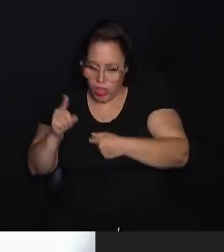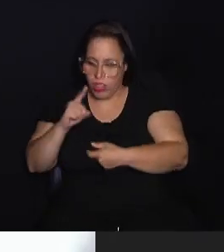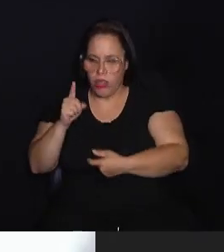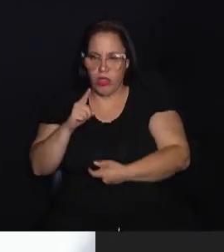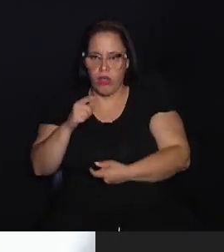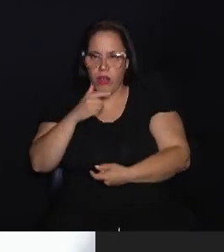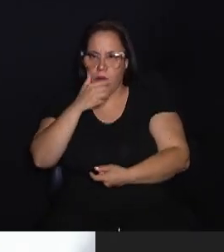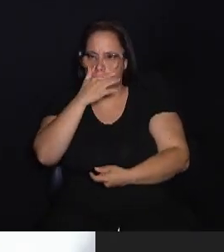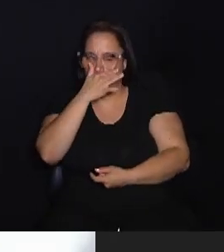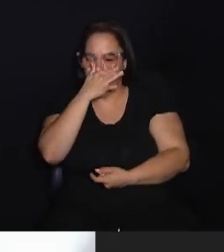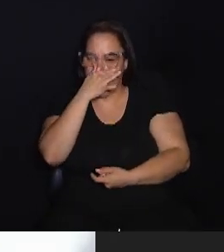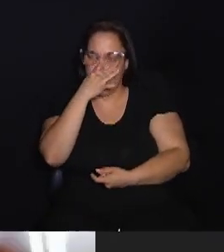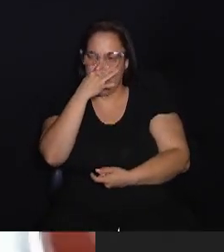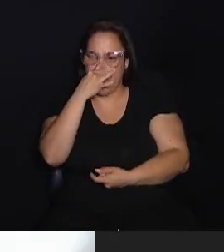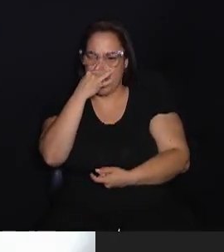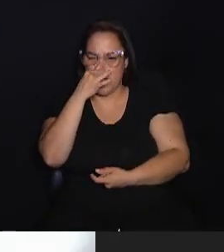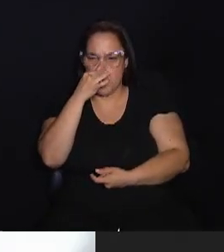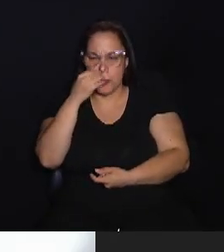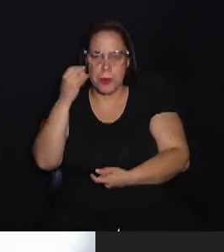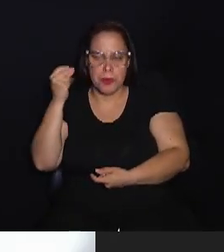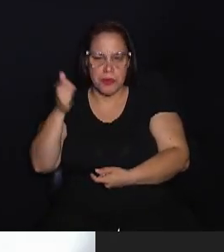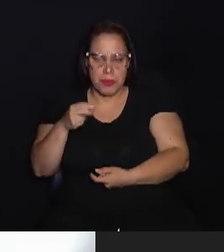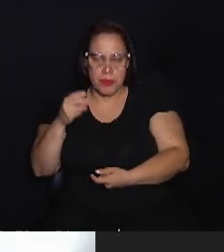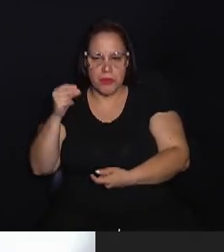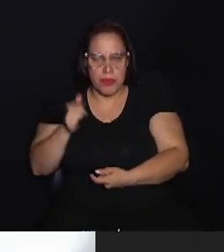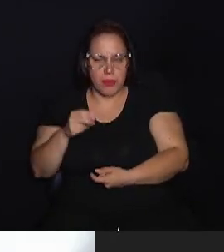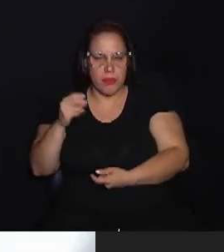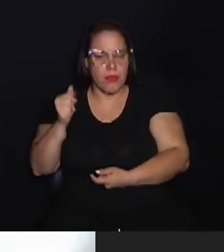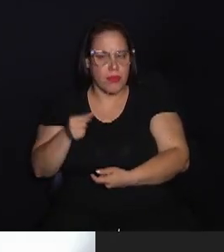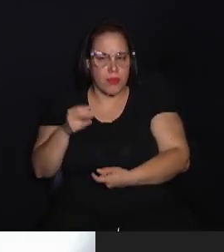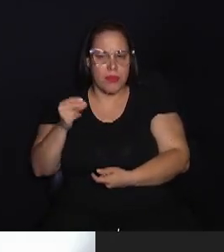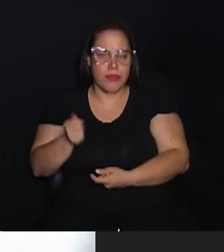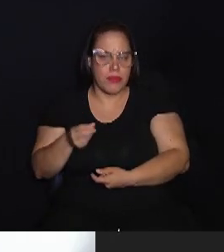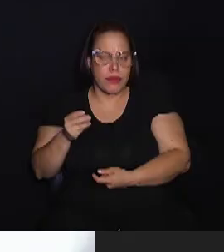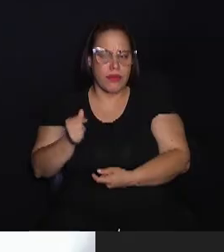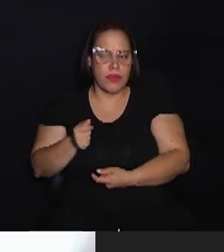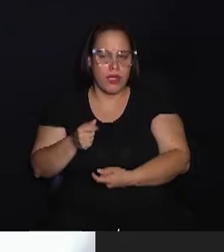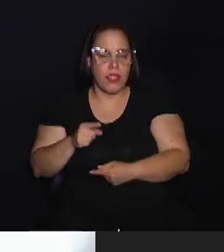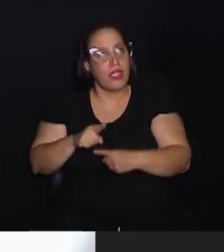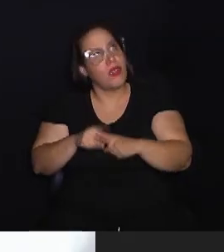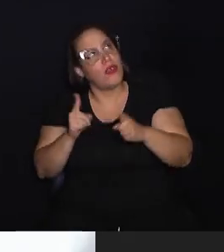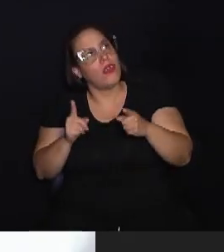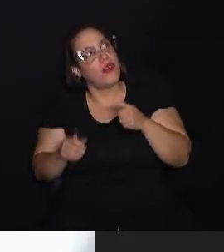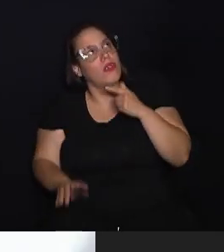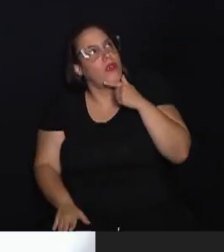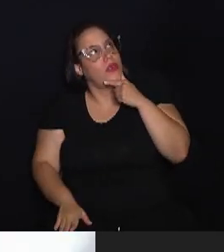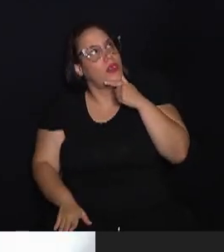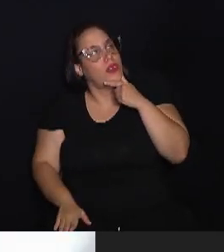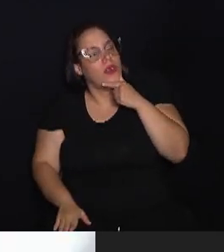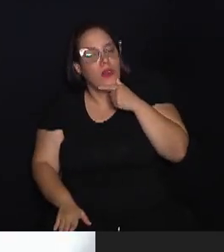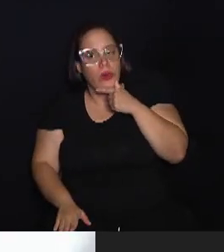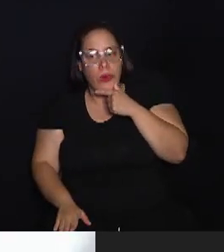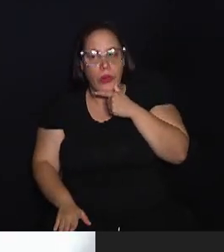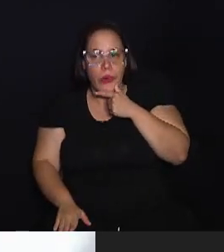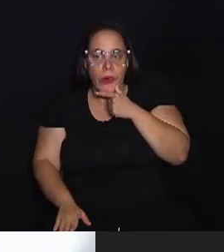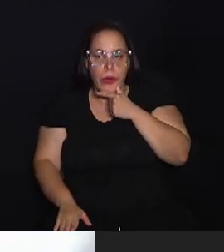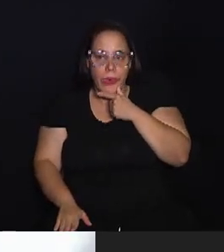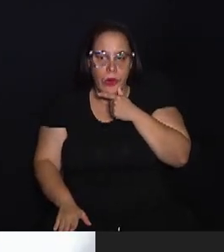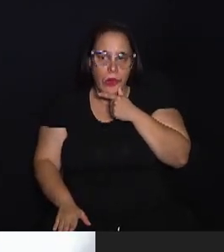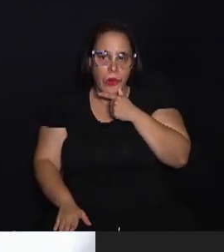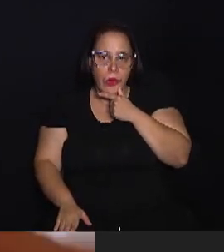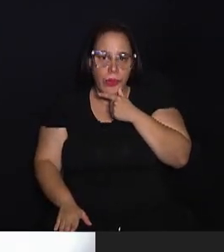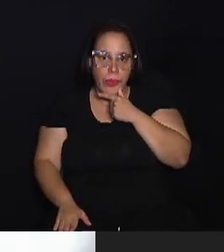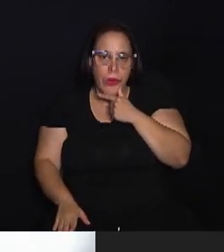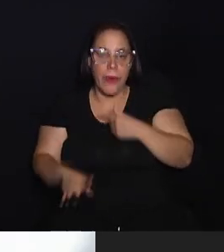novo. Ele vem sendo perseguido há décadas. Porém, com